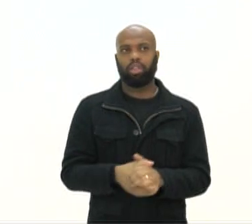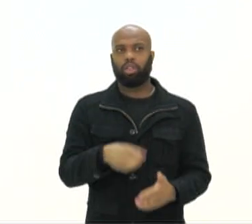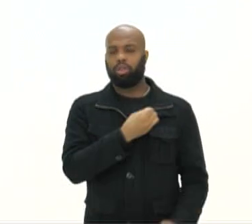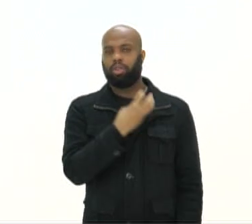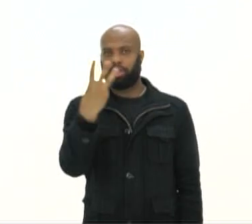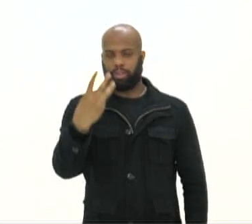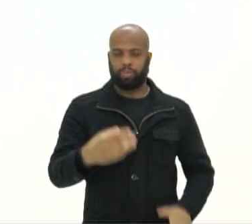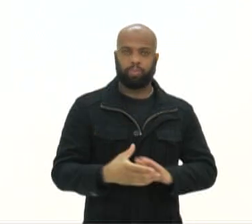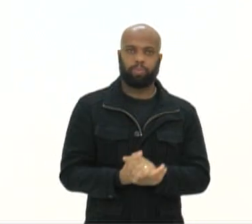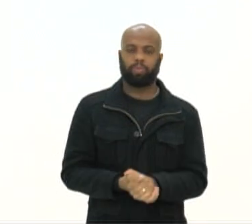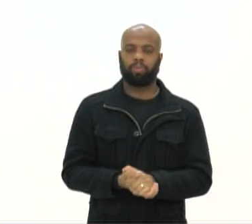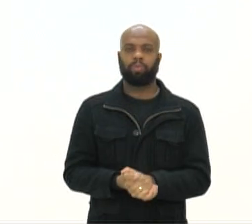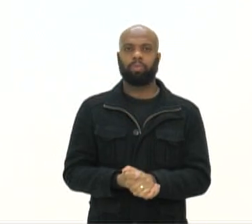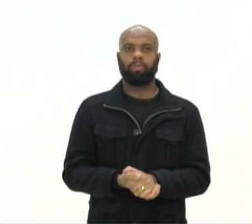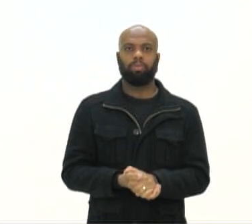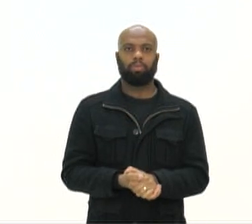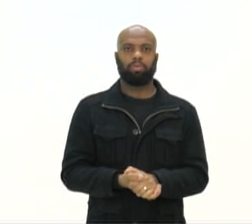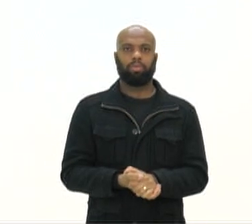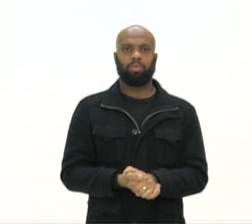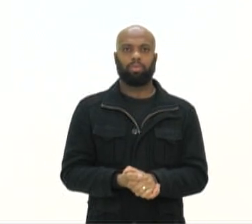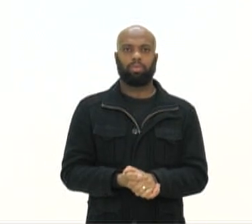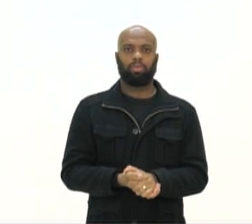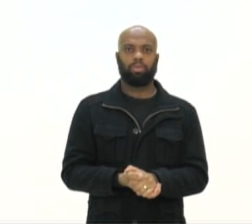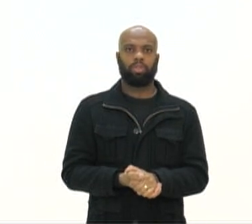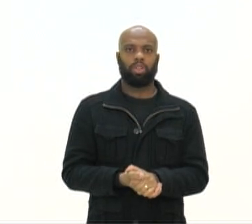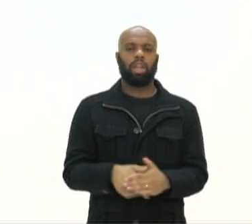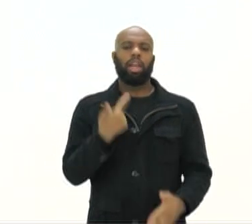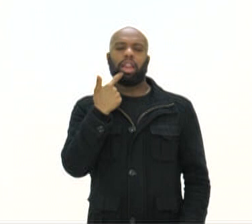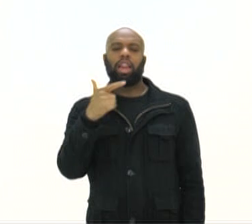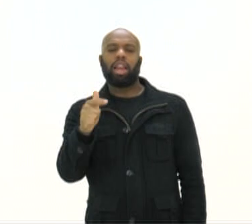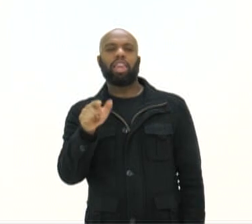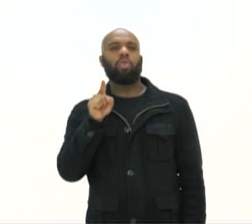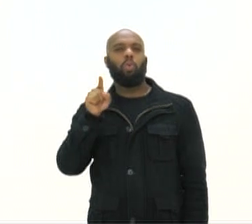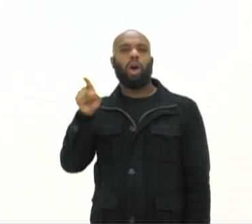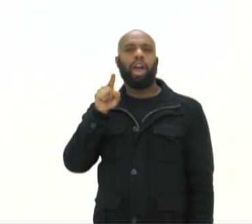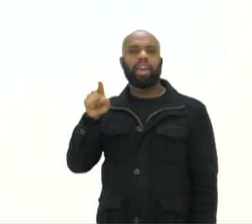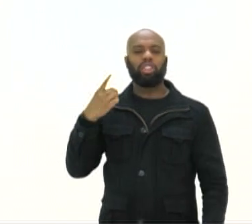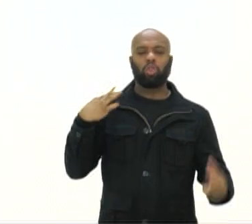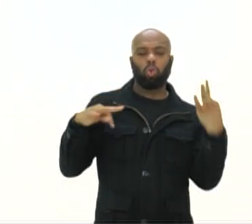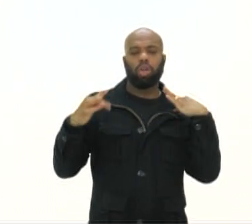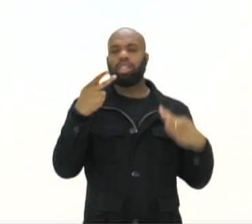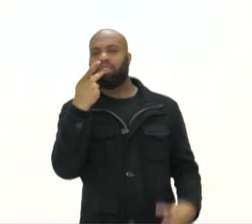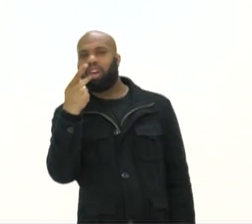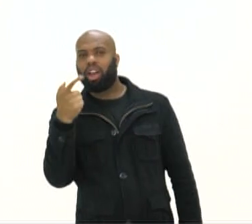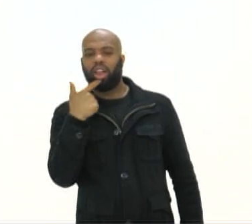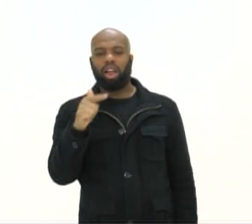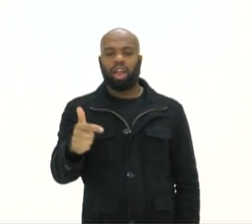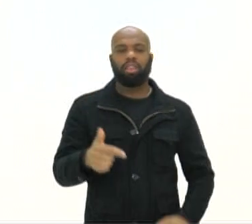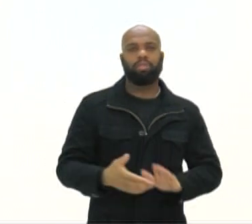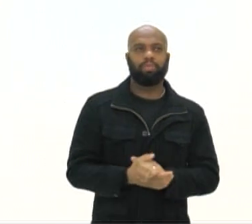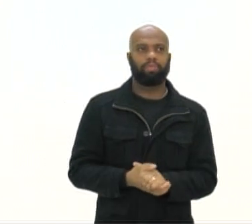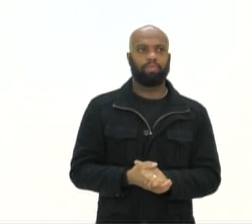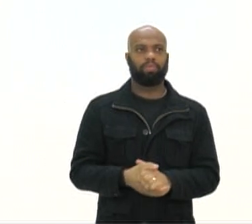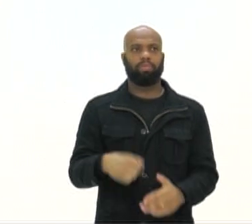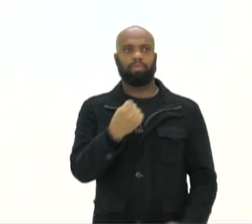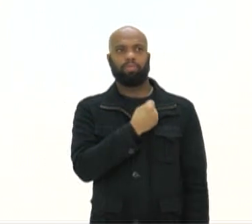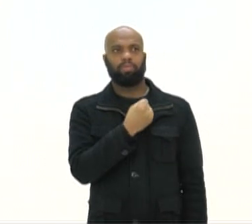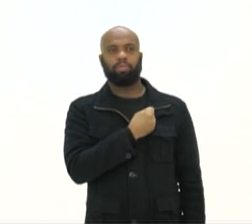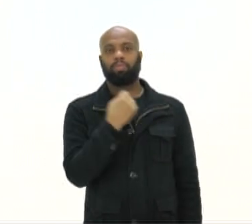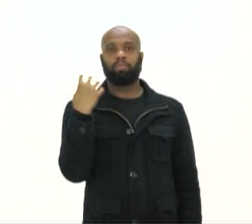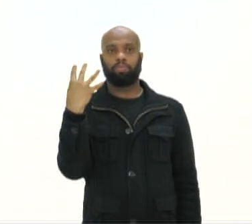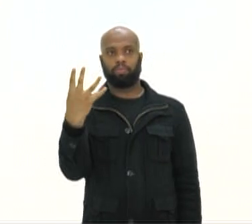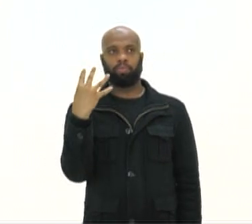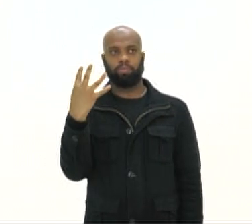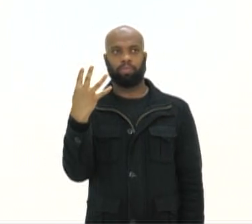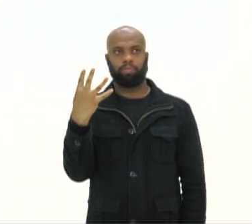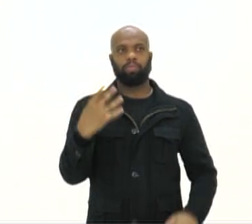What language does the tourist speak? Qual língua que esse turista fala? Does the author... Sorry.